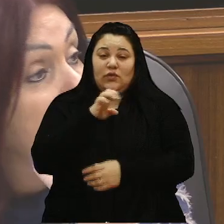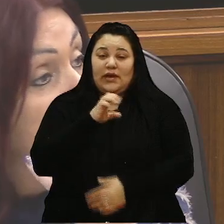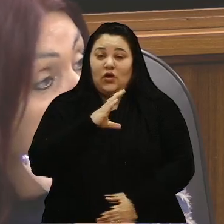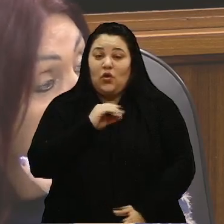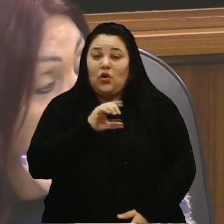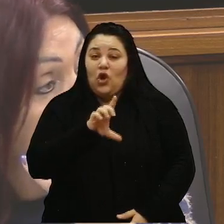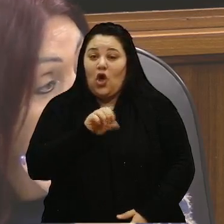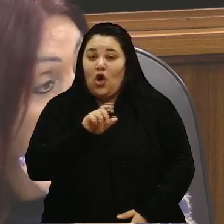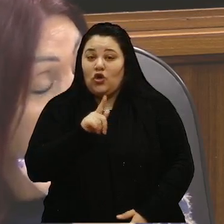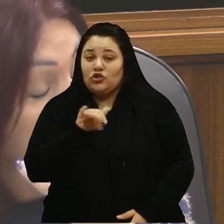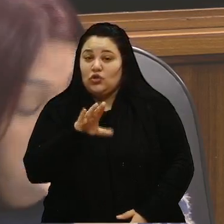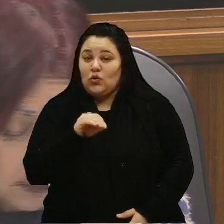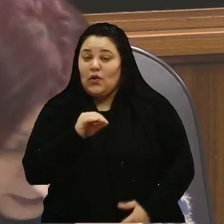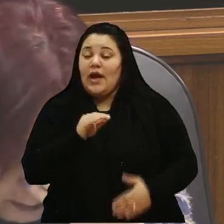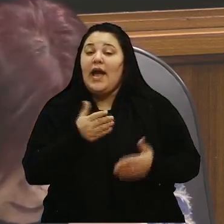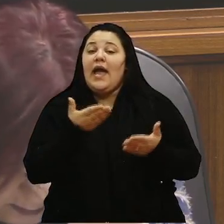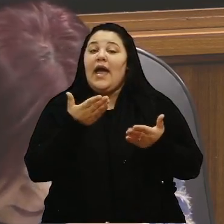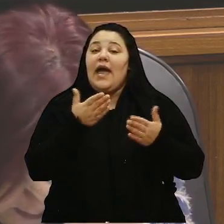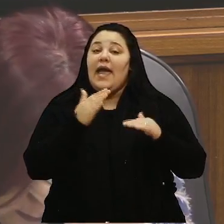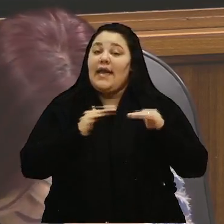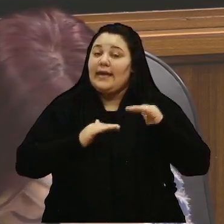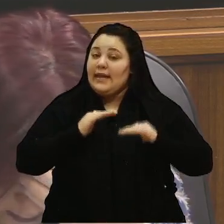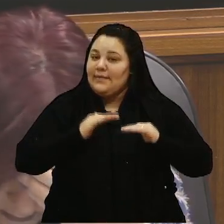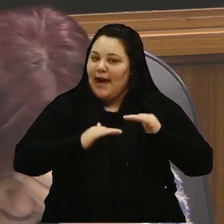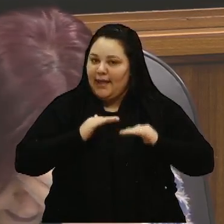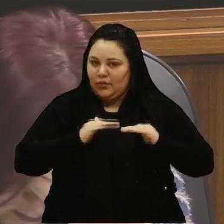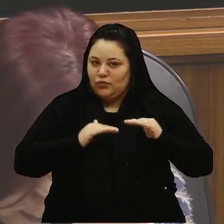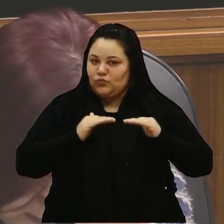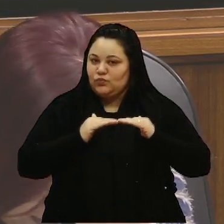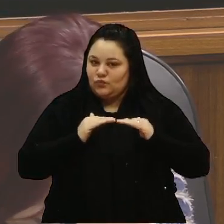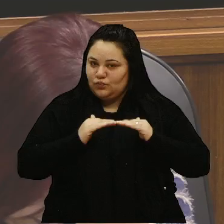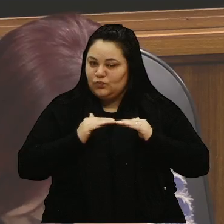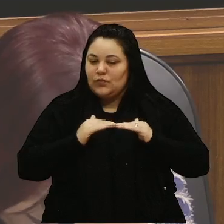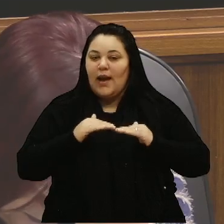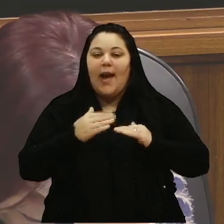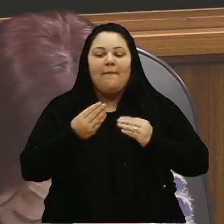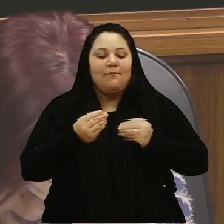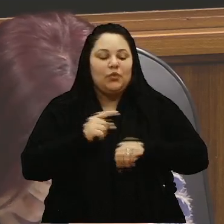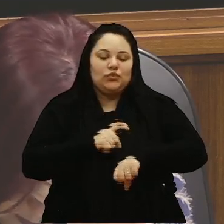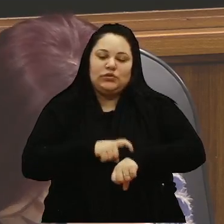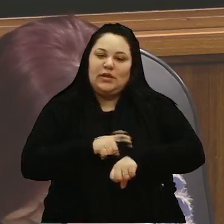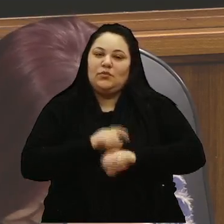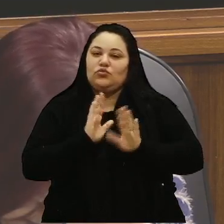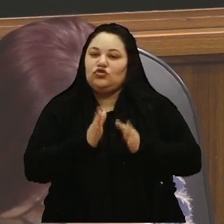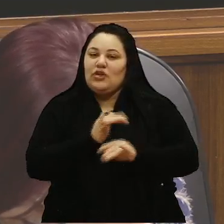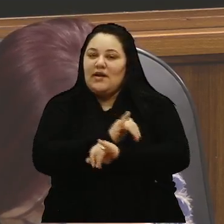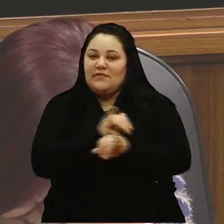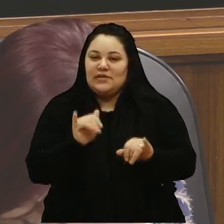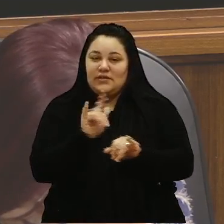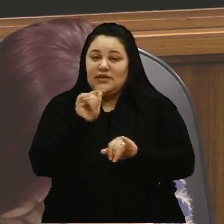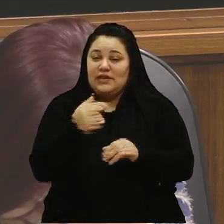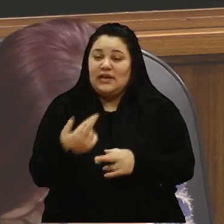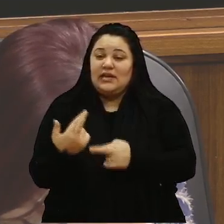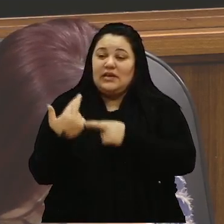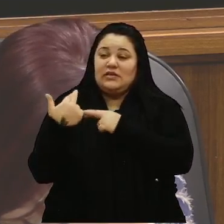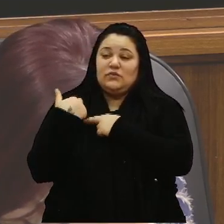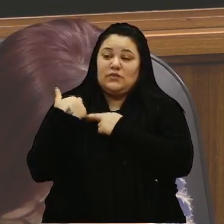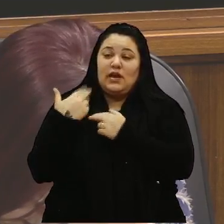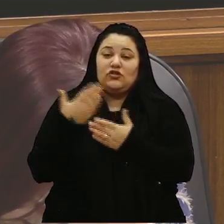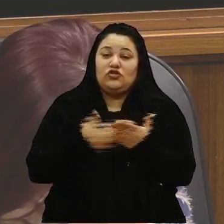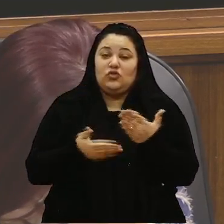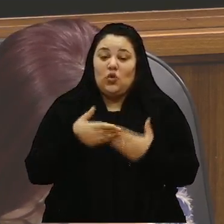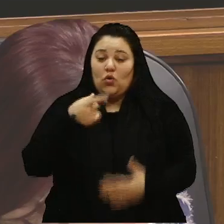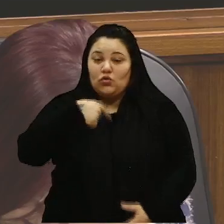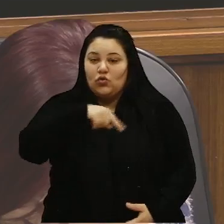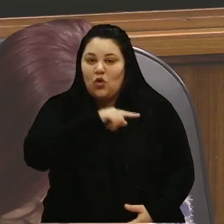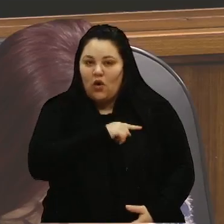Então, há muito tempo, a gente já tem isso dado como algo que é de responsabilidade de todos